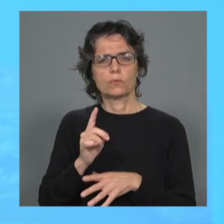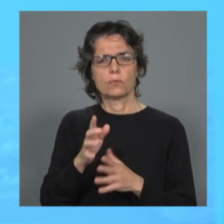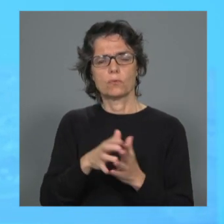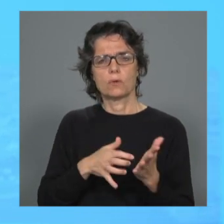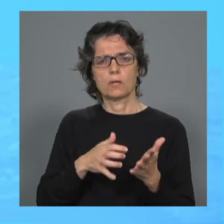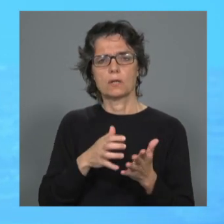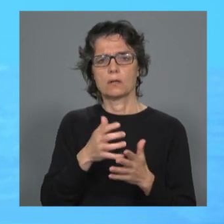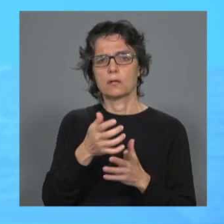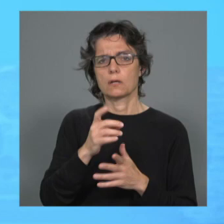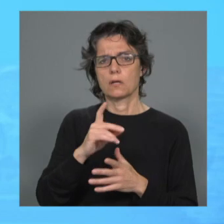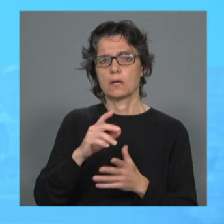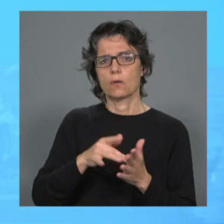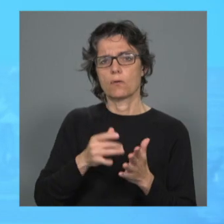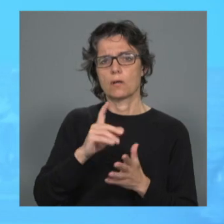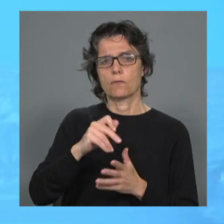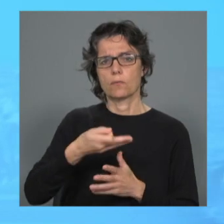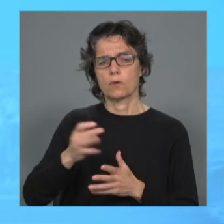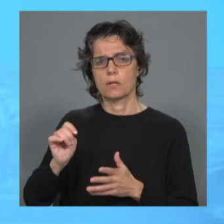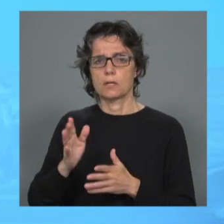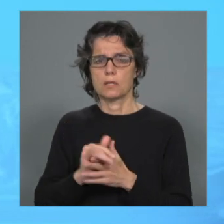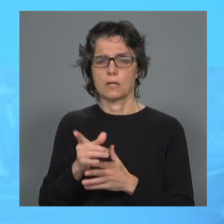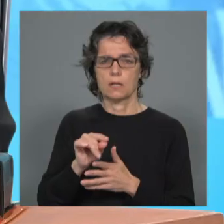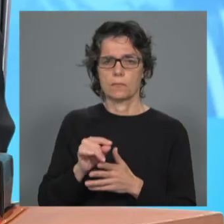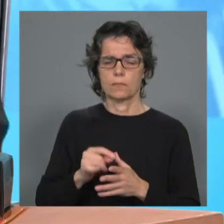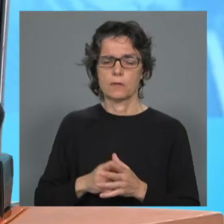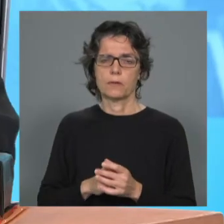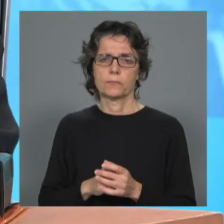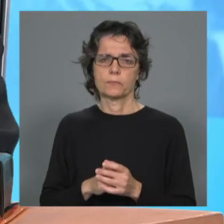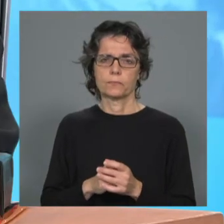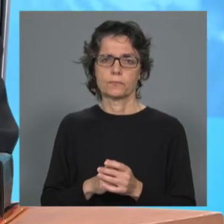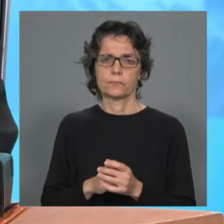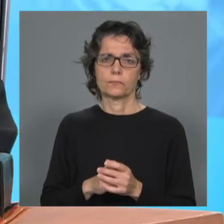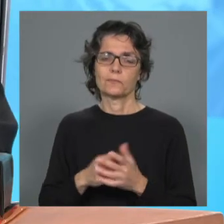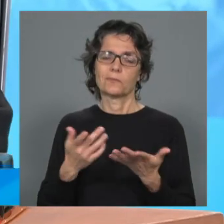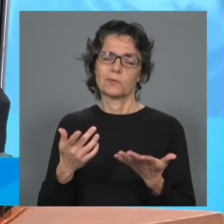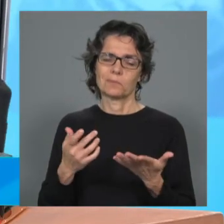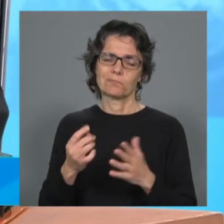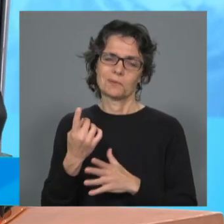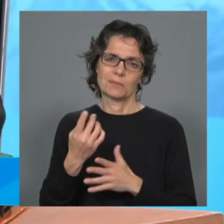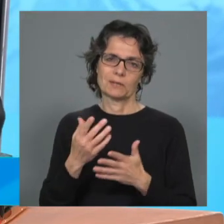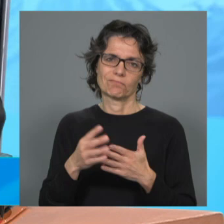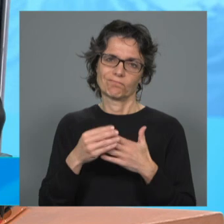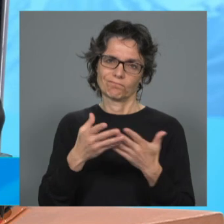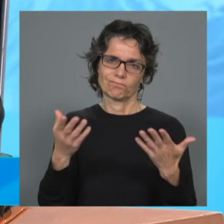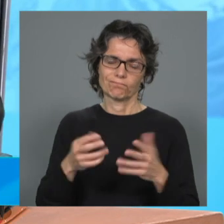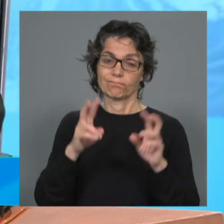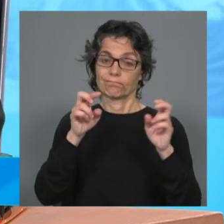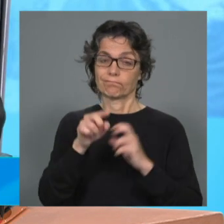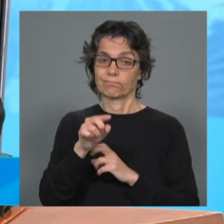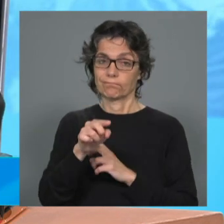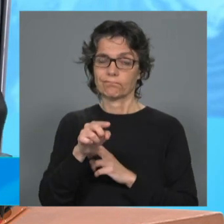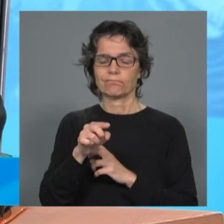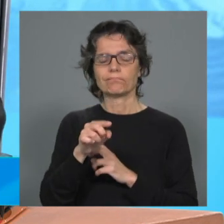não é? Creio que são vários textos que aqui reúne. Ora, então, renovando as saudações, o tema